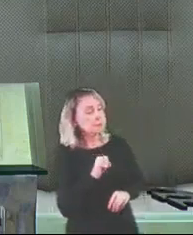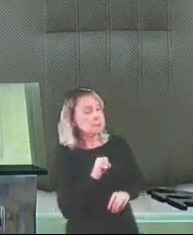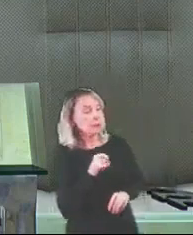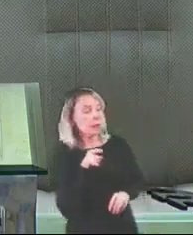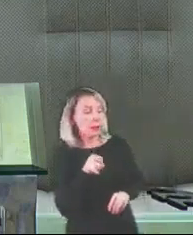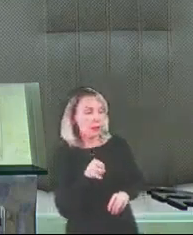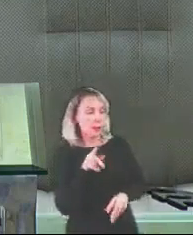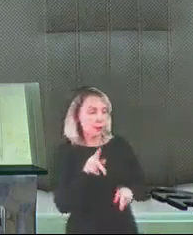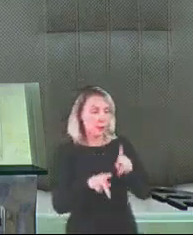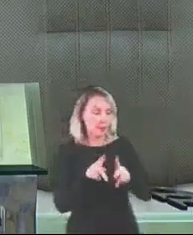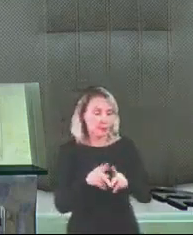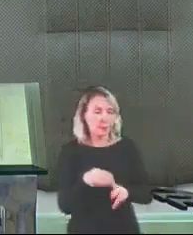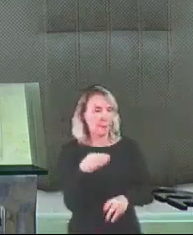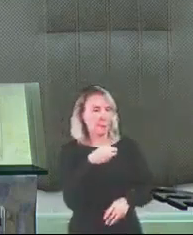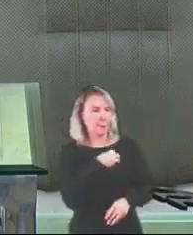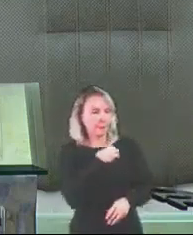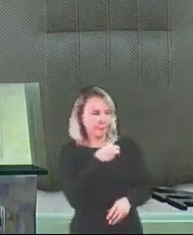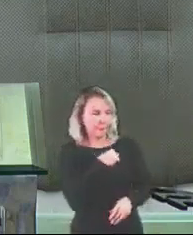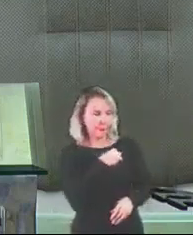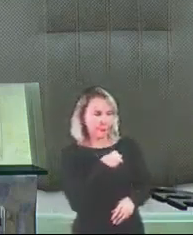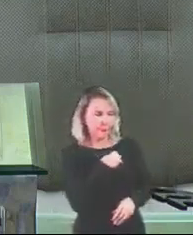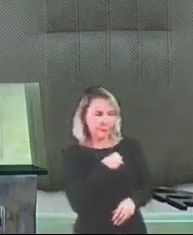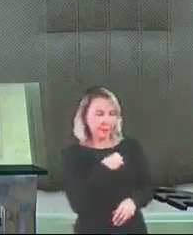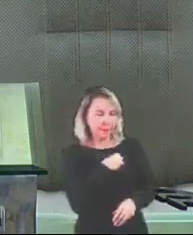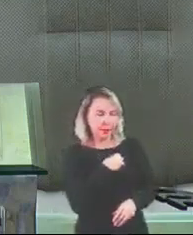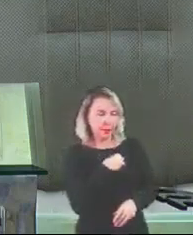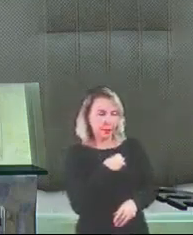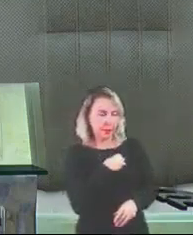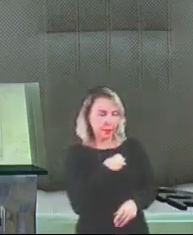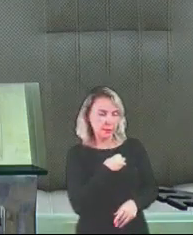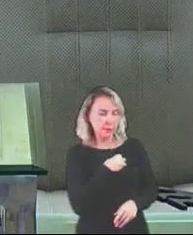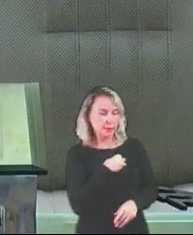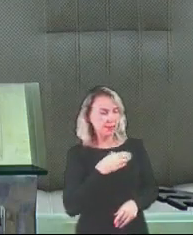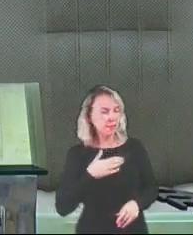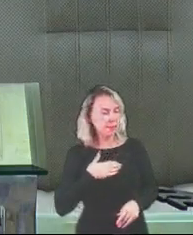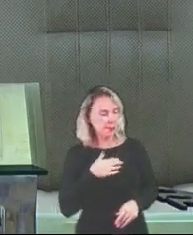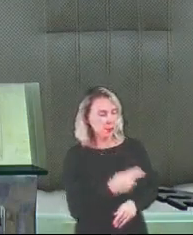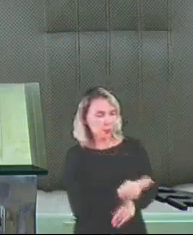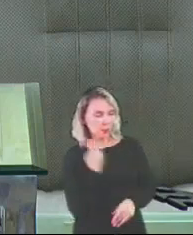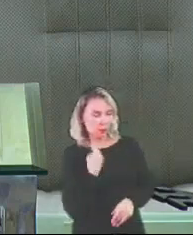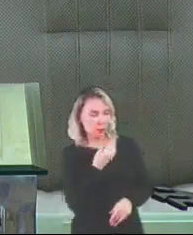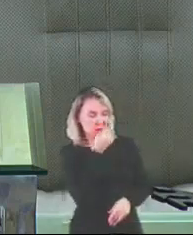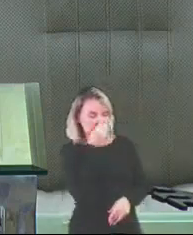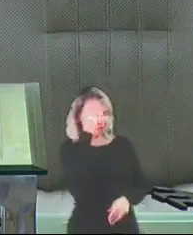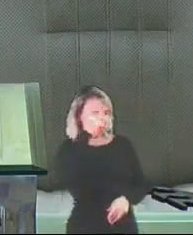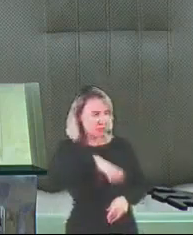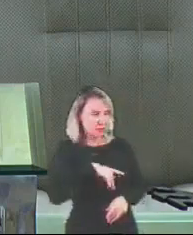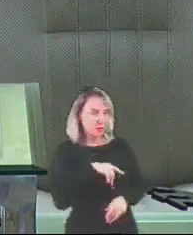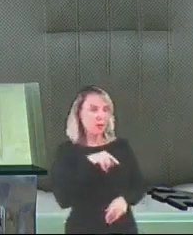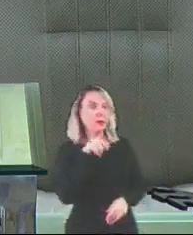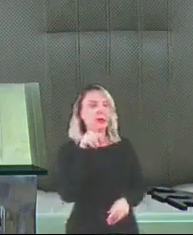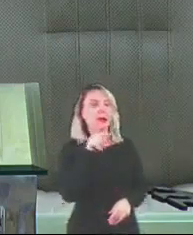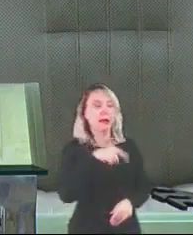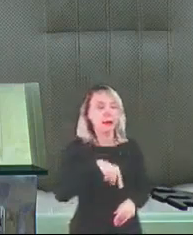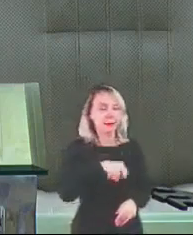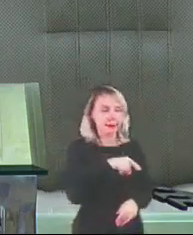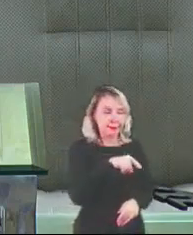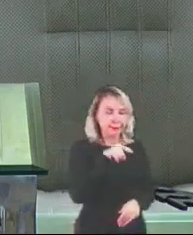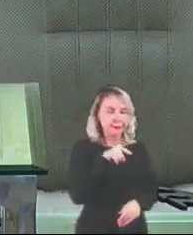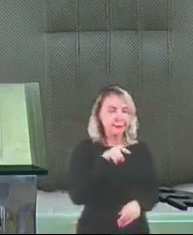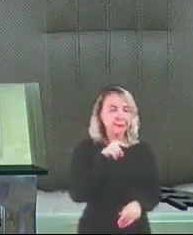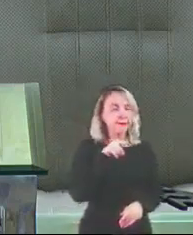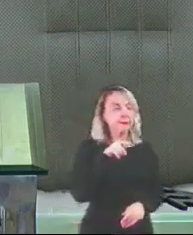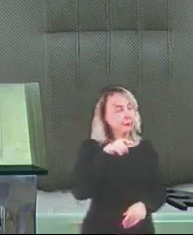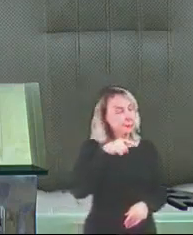eles prevaricarem contra o meu nome, eles vão plantar e não vão